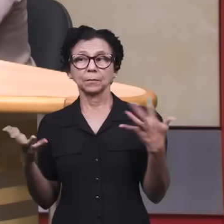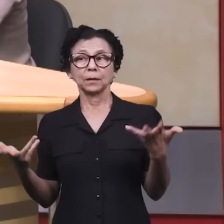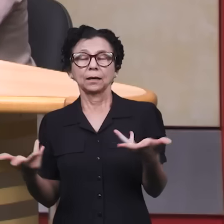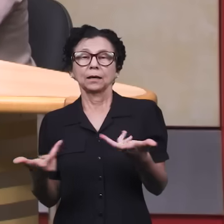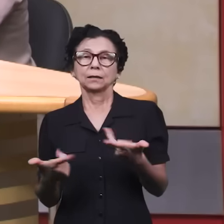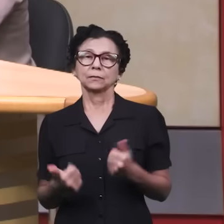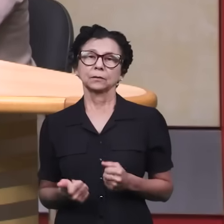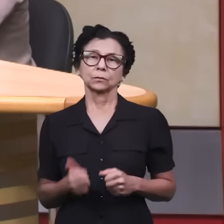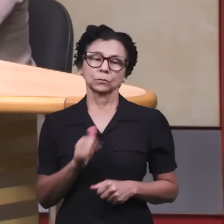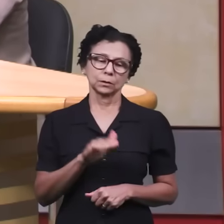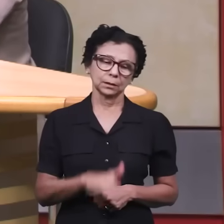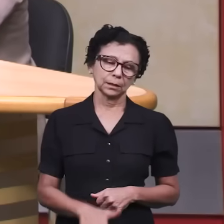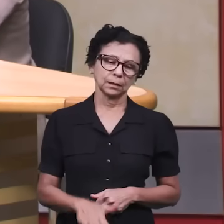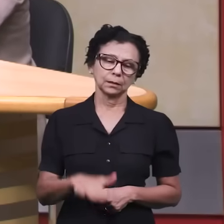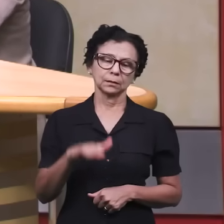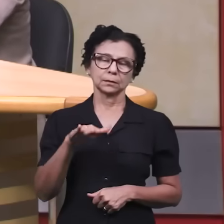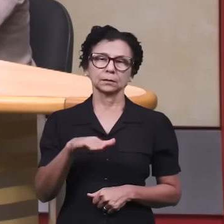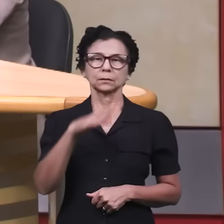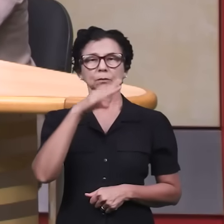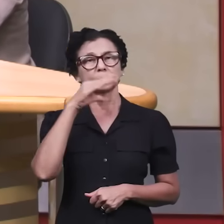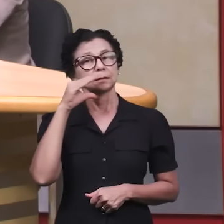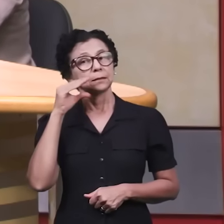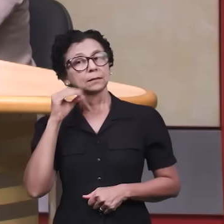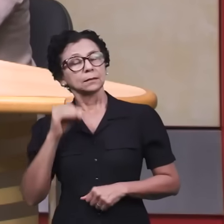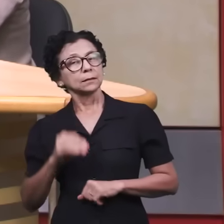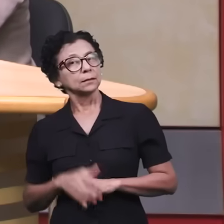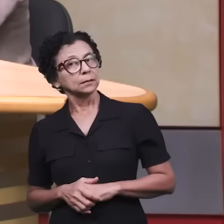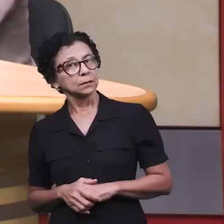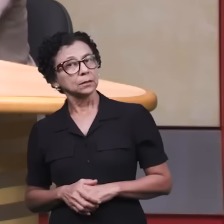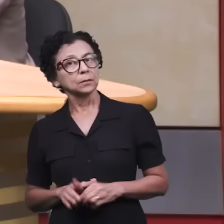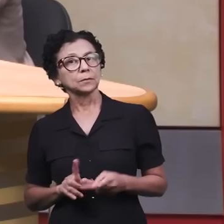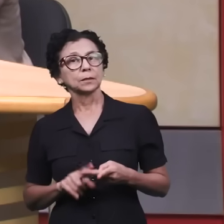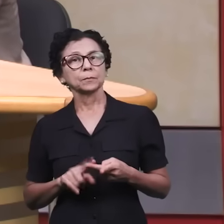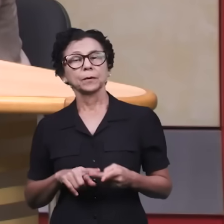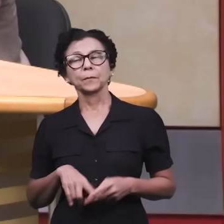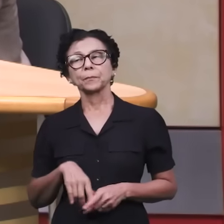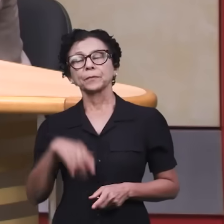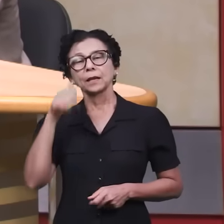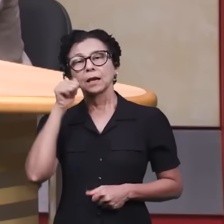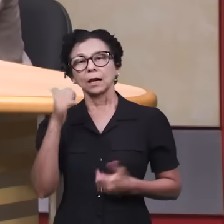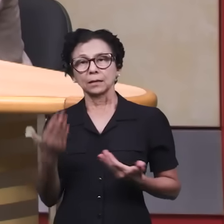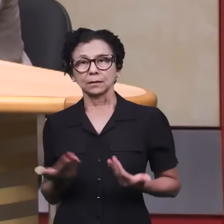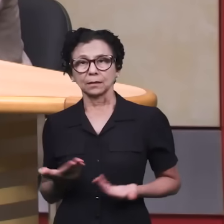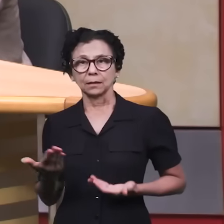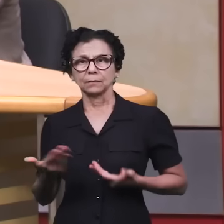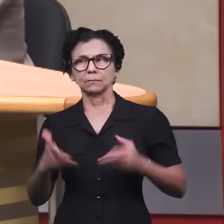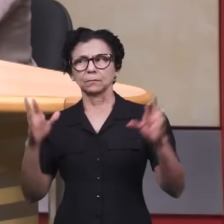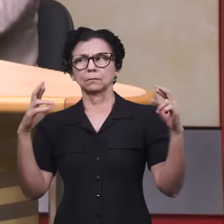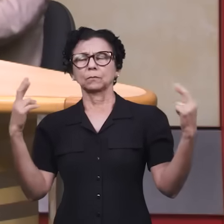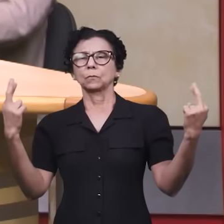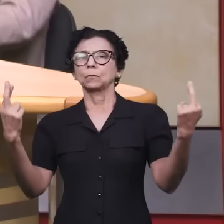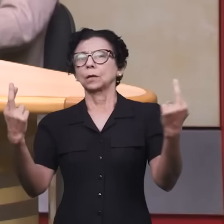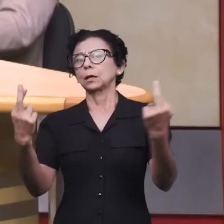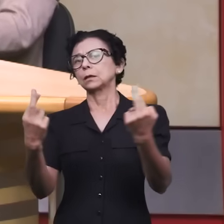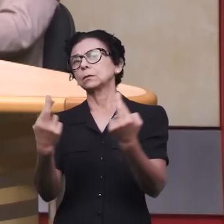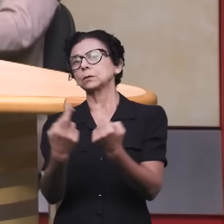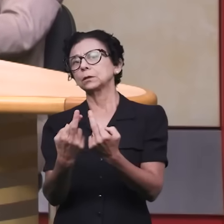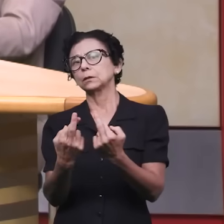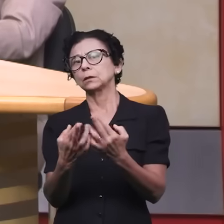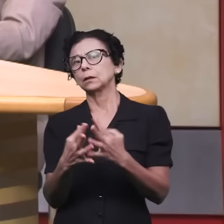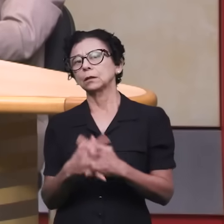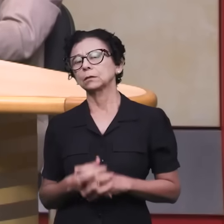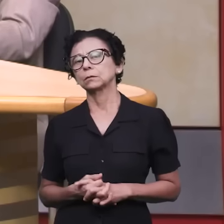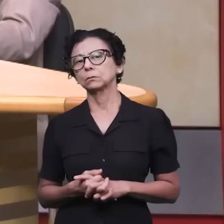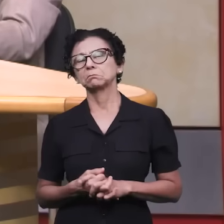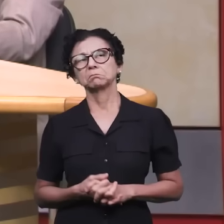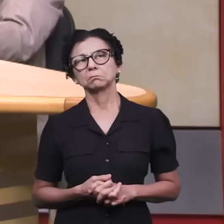maravilhoso que elas fazem com as crianças, com os adolescentes. Assim, a reunião das senhoras, que é uma reunião... Nós